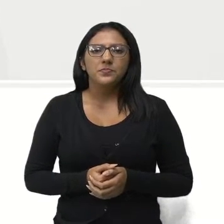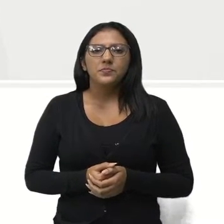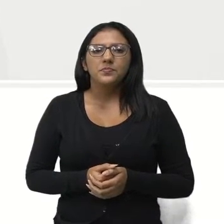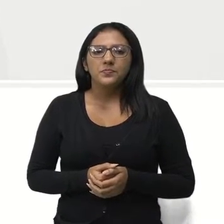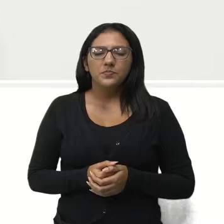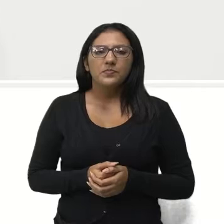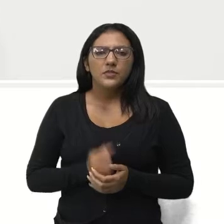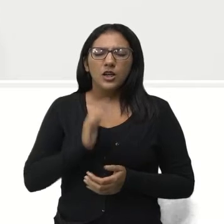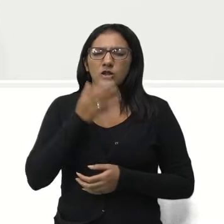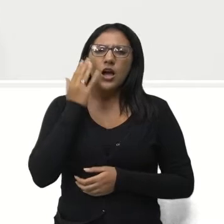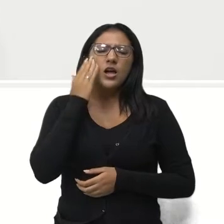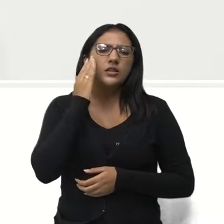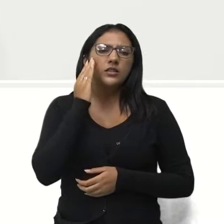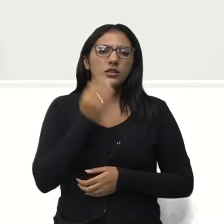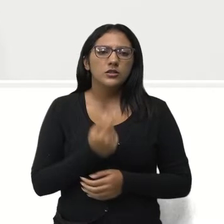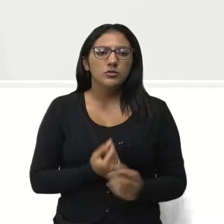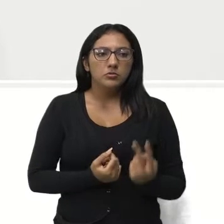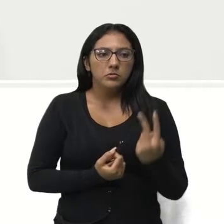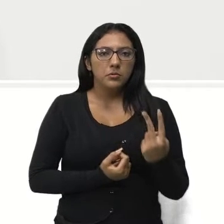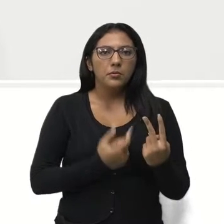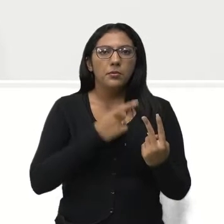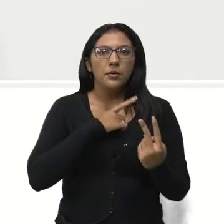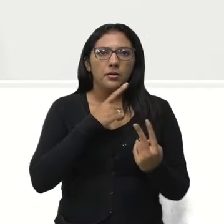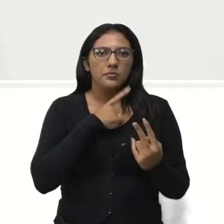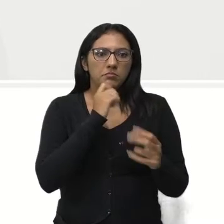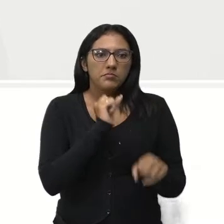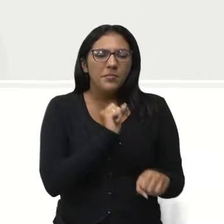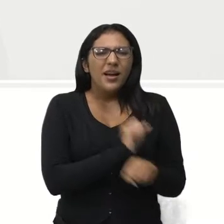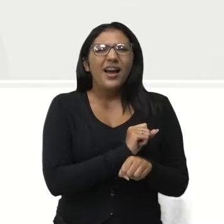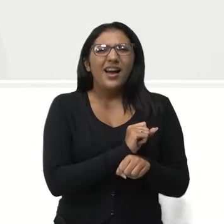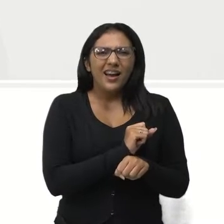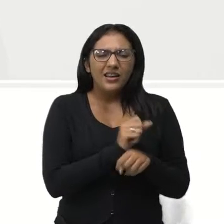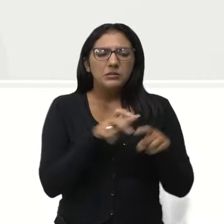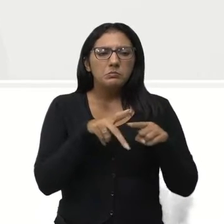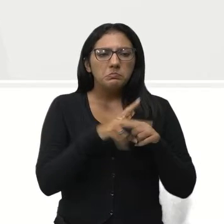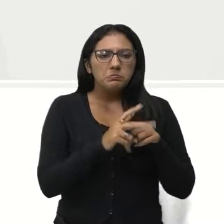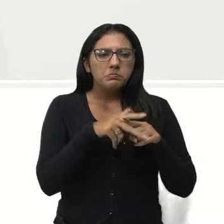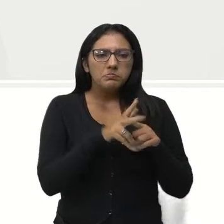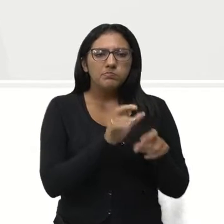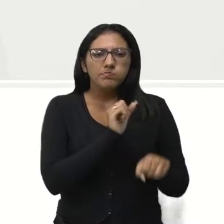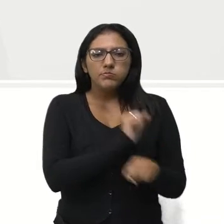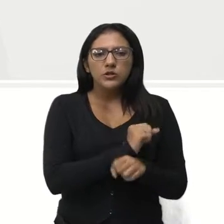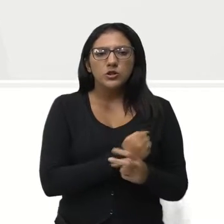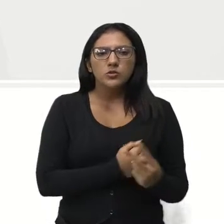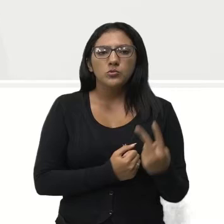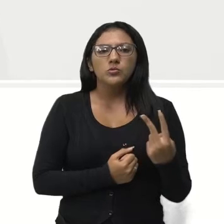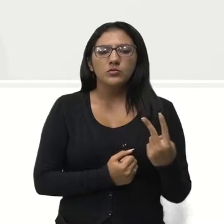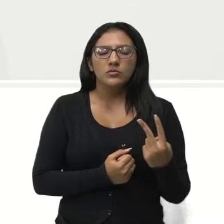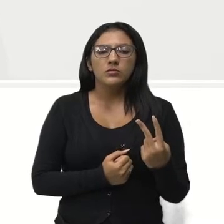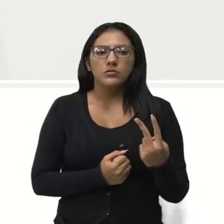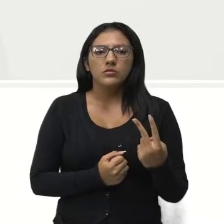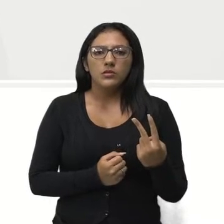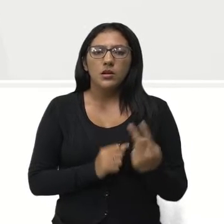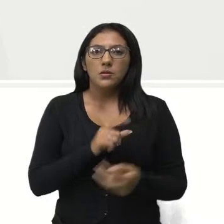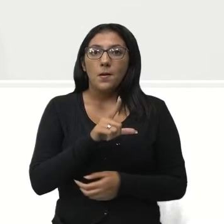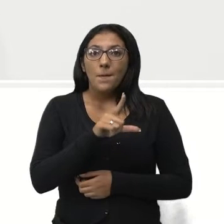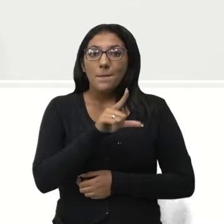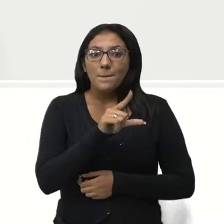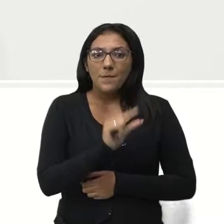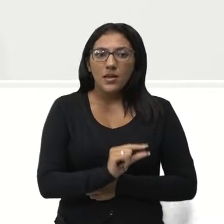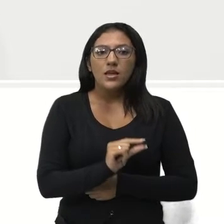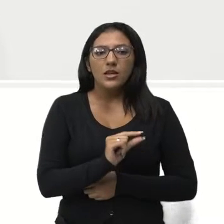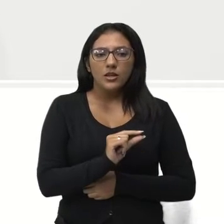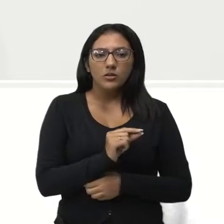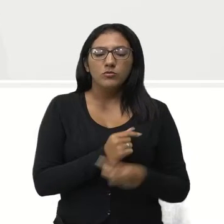Como 2 ficaram aí paradas para manutenção, então é claro que ficaram aí 3 funcionando,